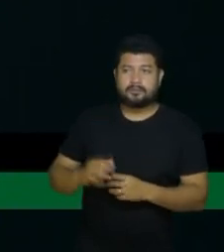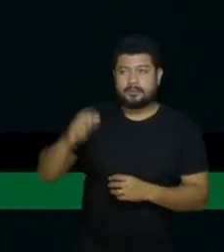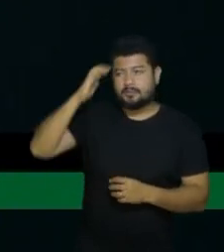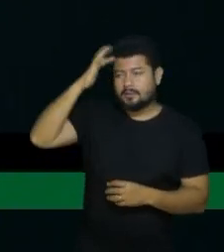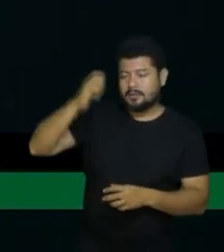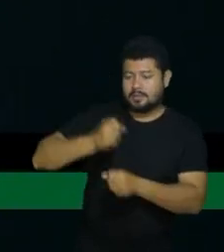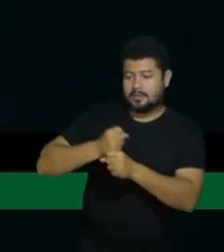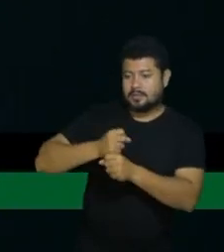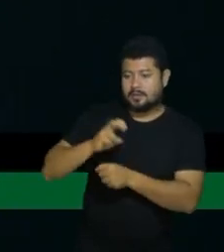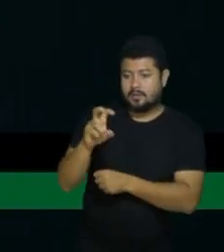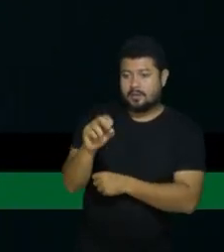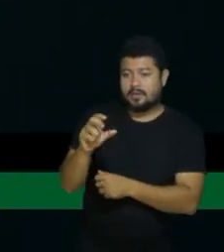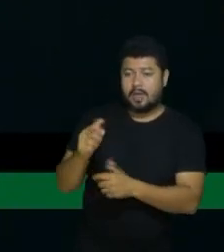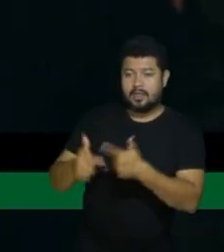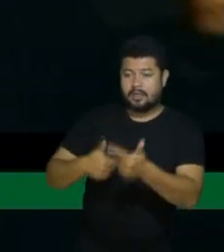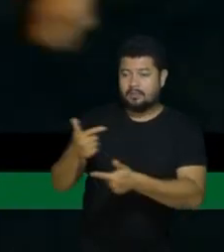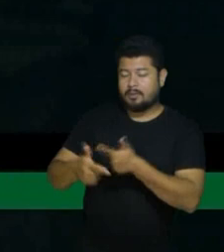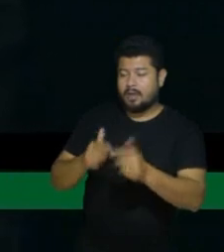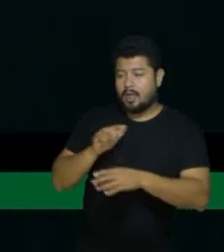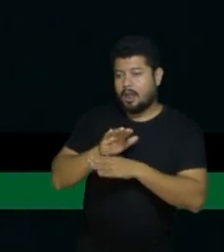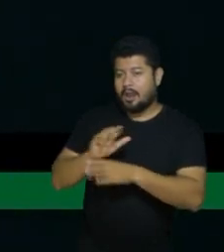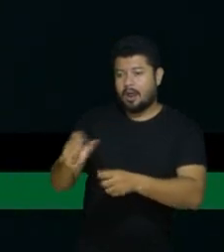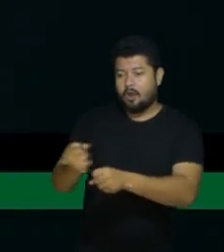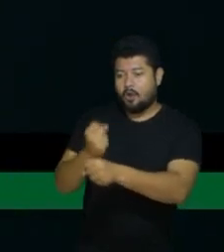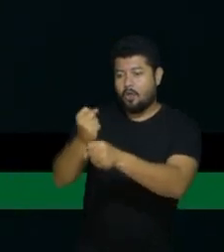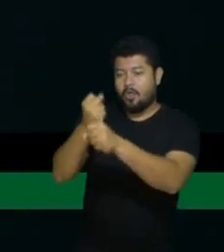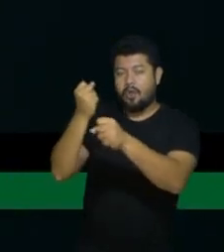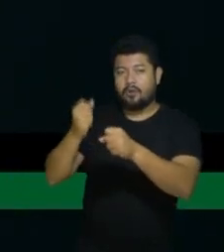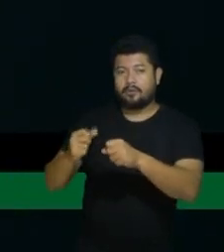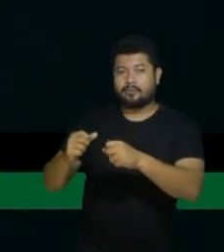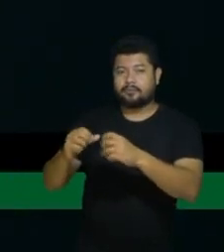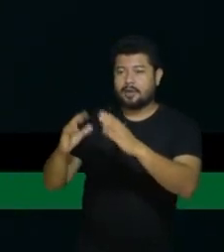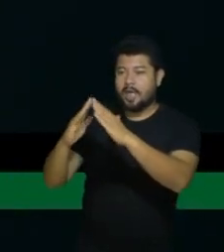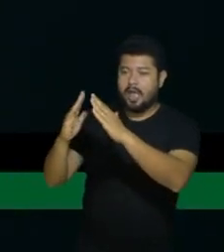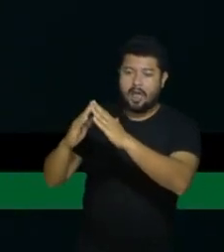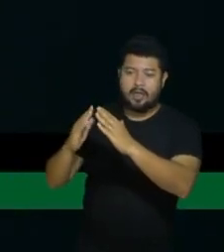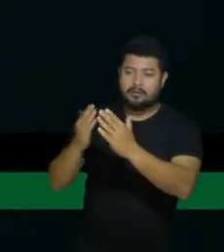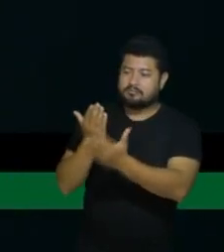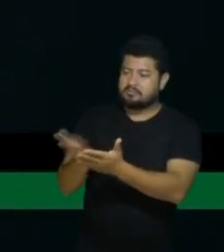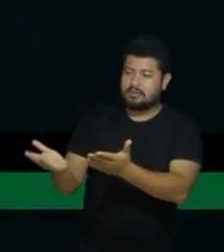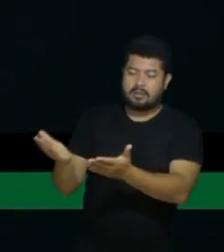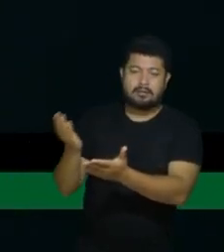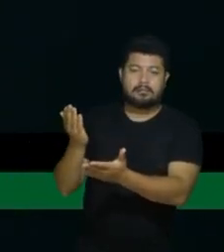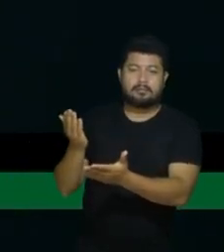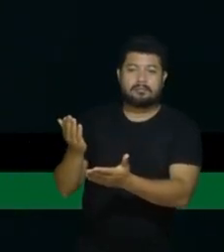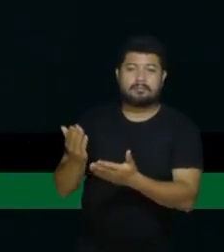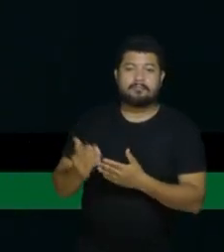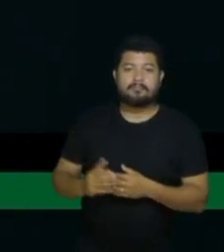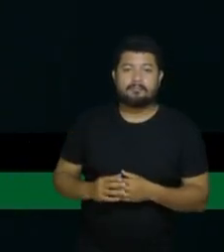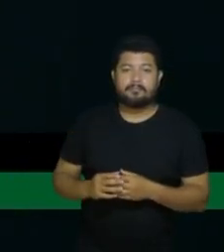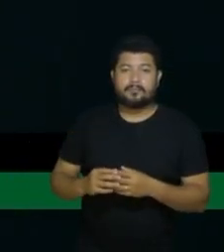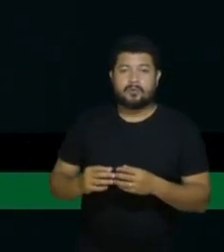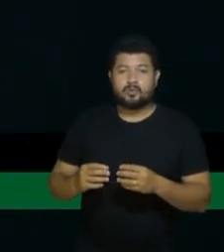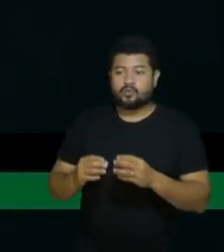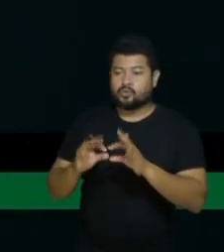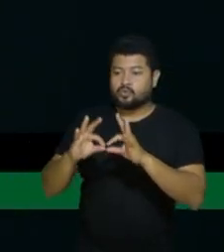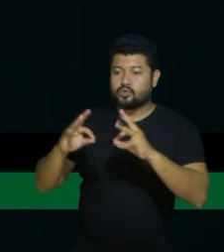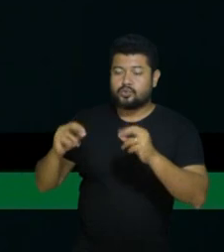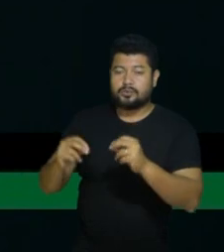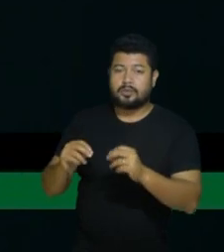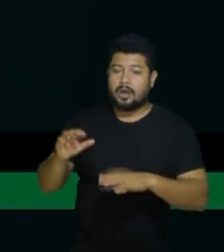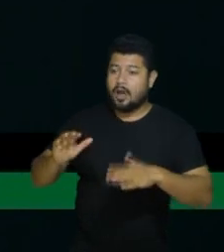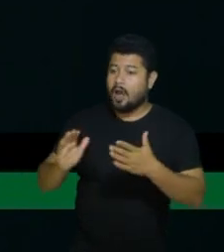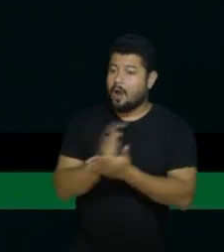anos perder a residência perder os móveis a roupa até o